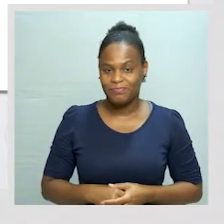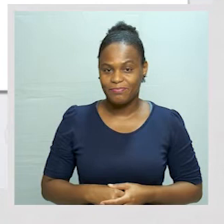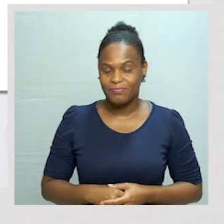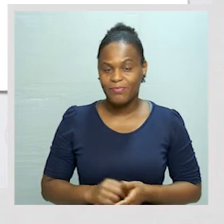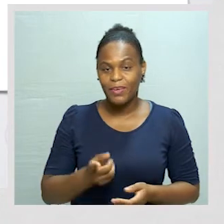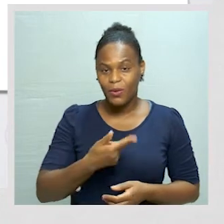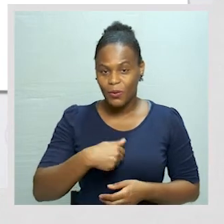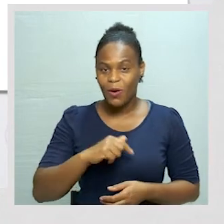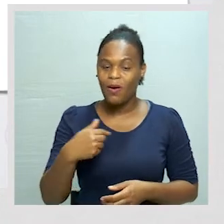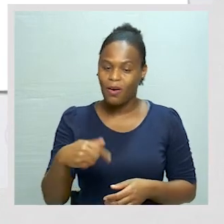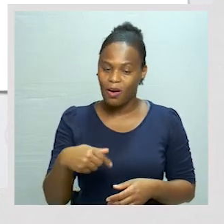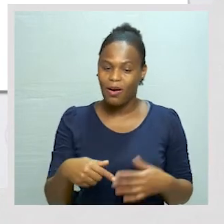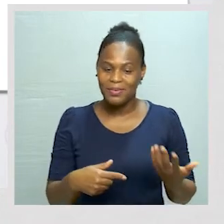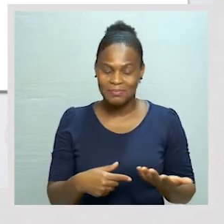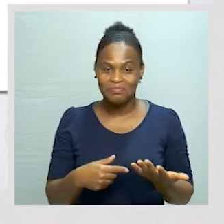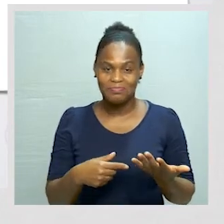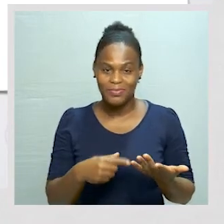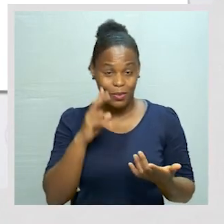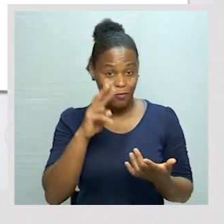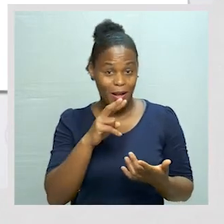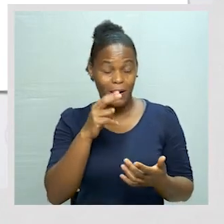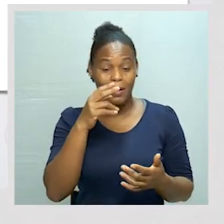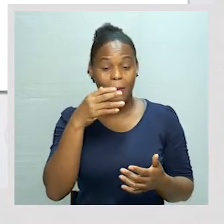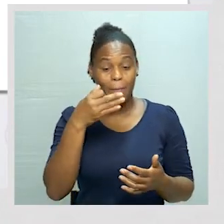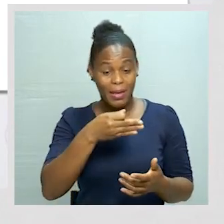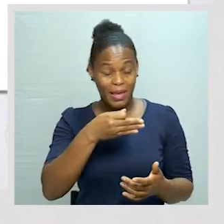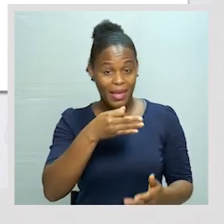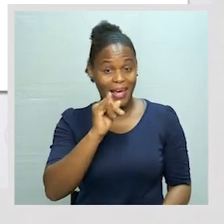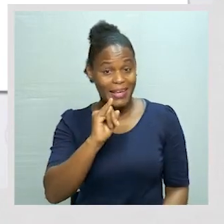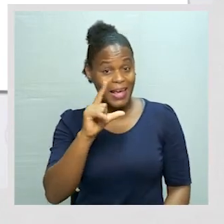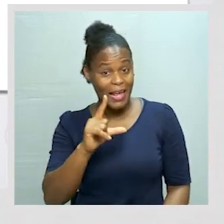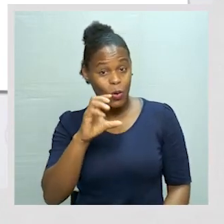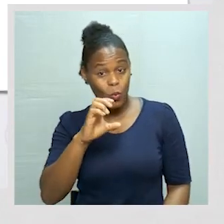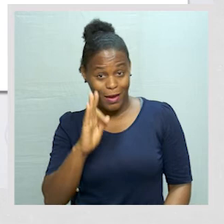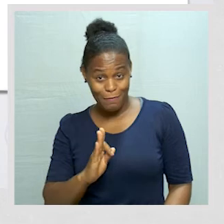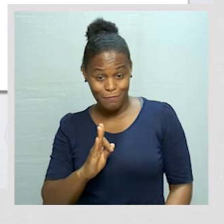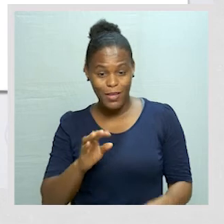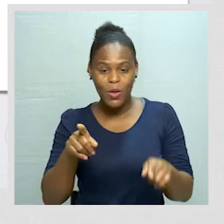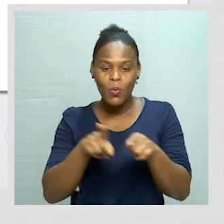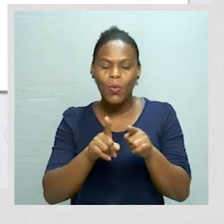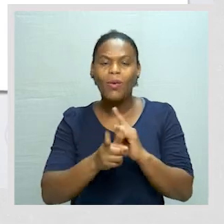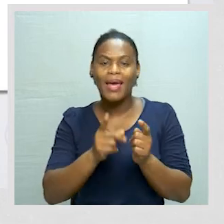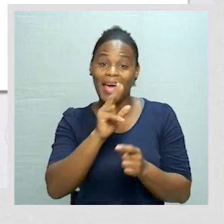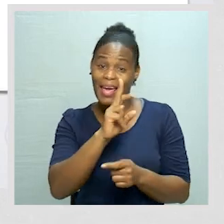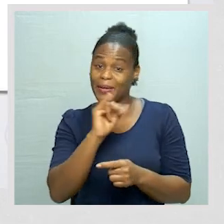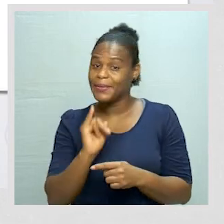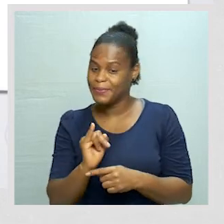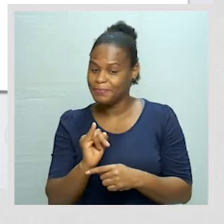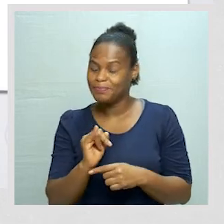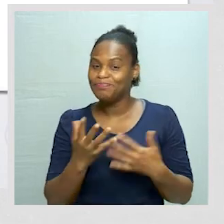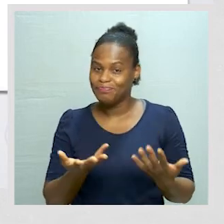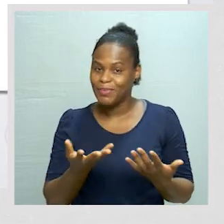Nós temos que o produto interno líquido a custo de fatores é o rendimento